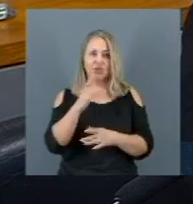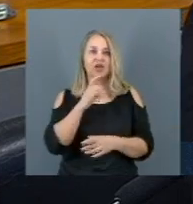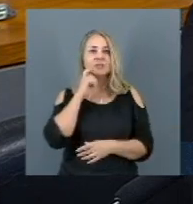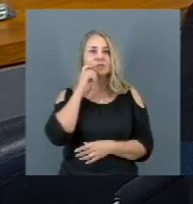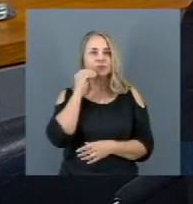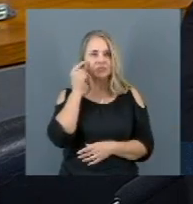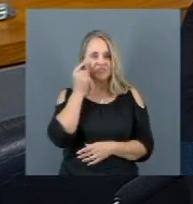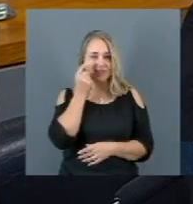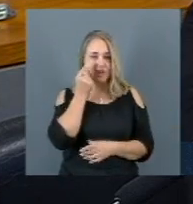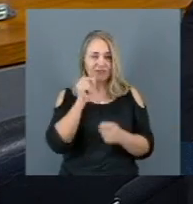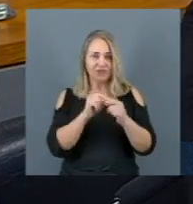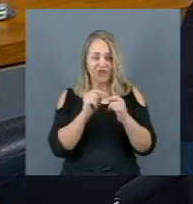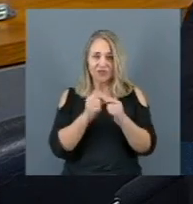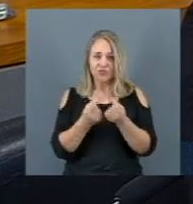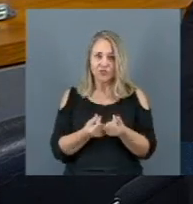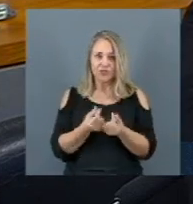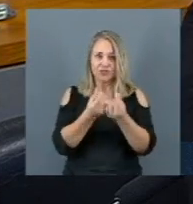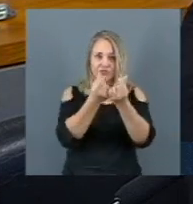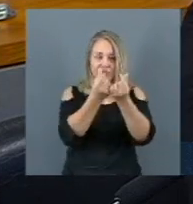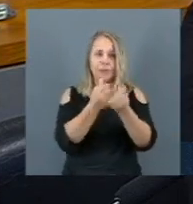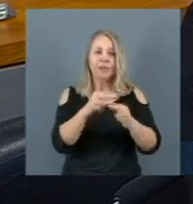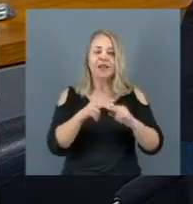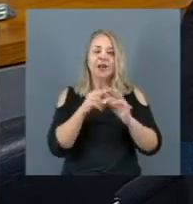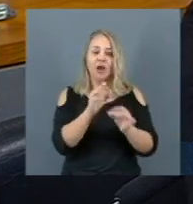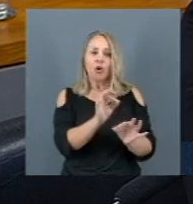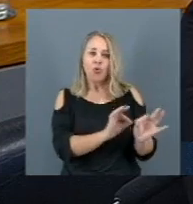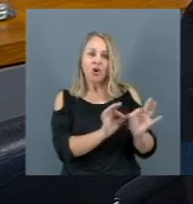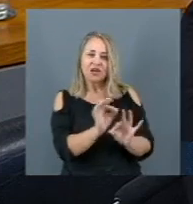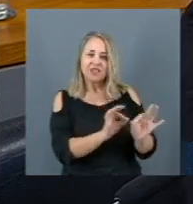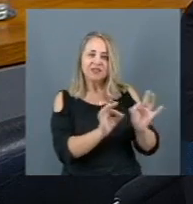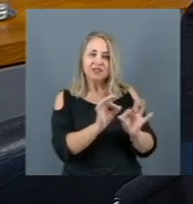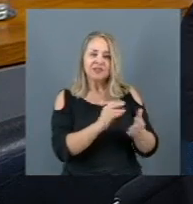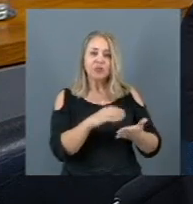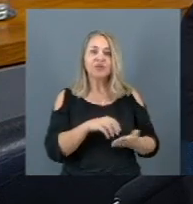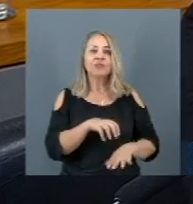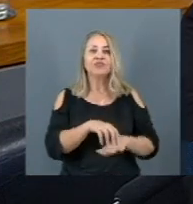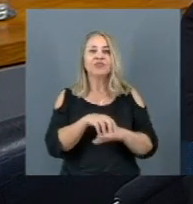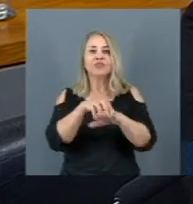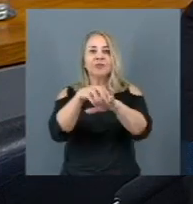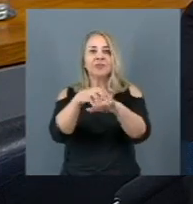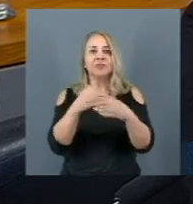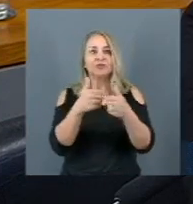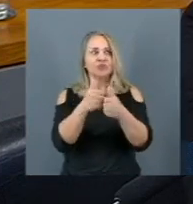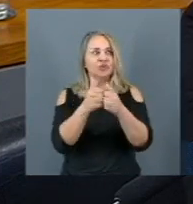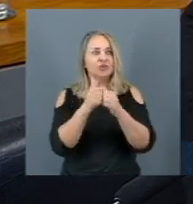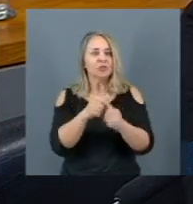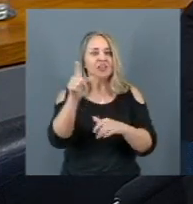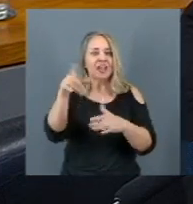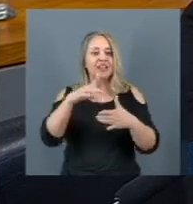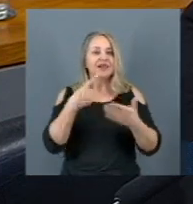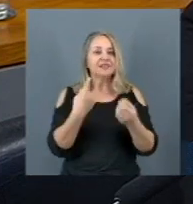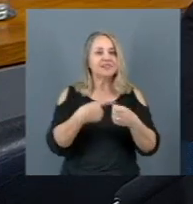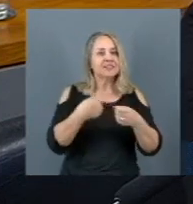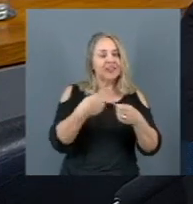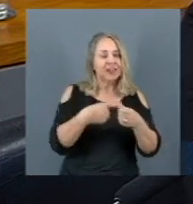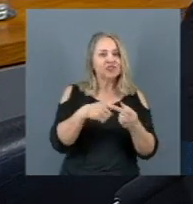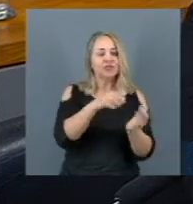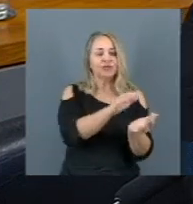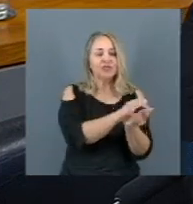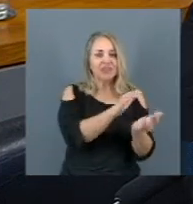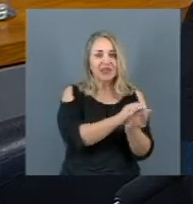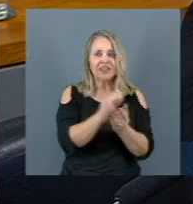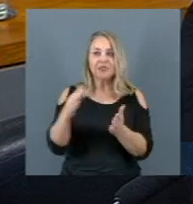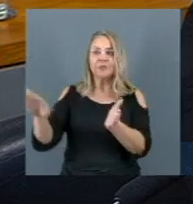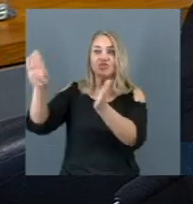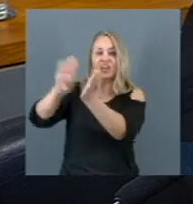pelo financiamento, pelo apoio, pela organização e pelo fretamento de ônibus na cidade de Fortaleza para Brasília, com o objetivo